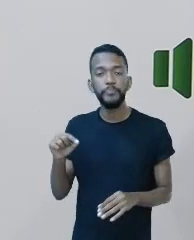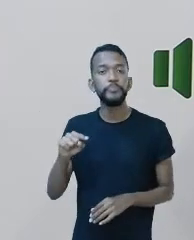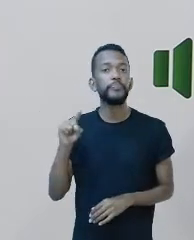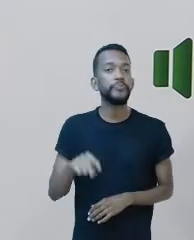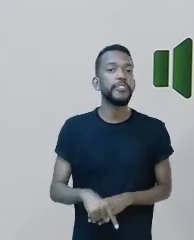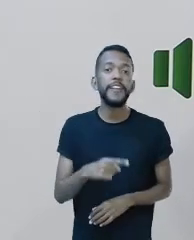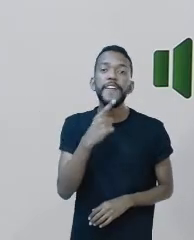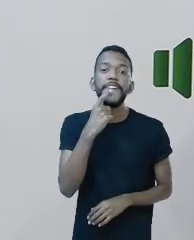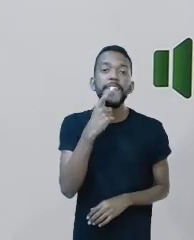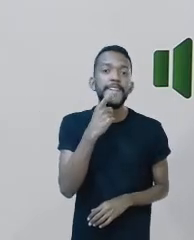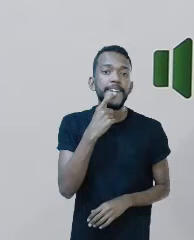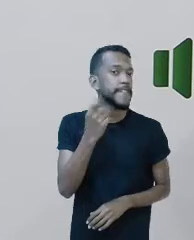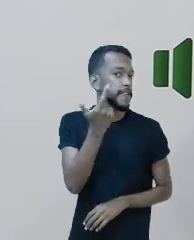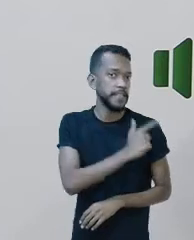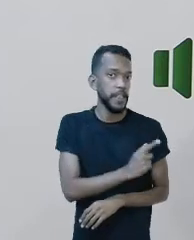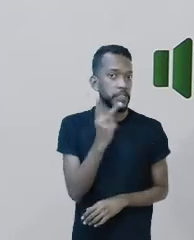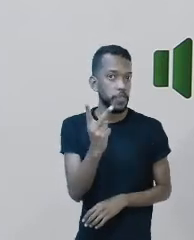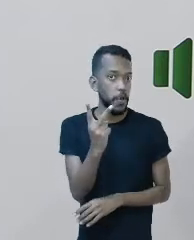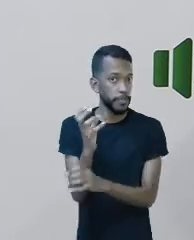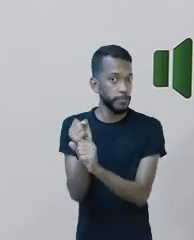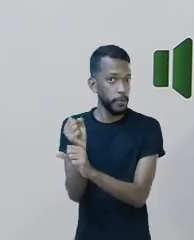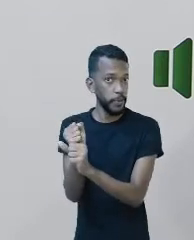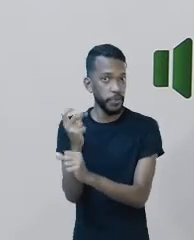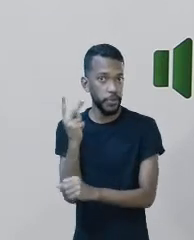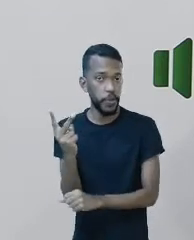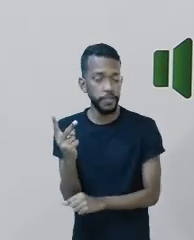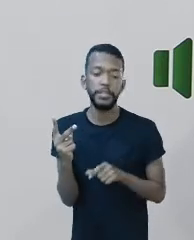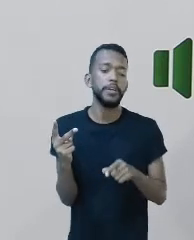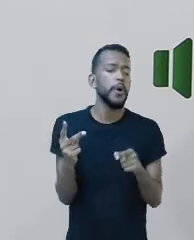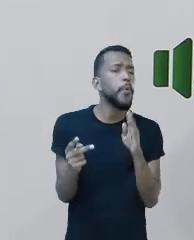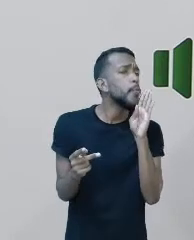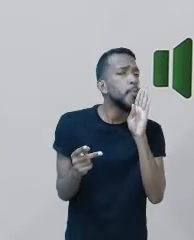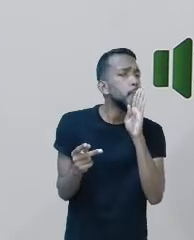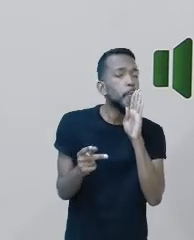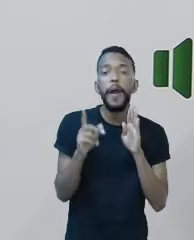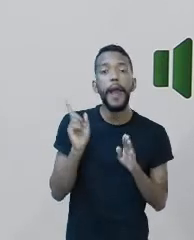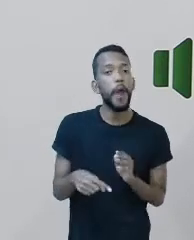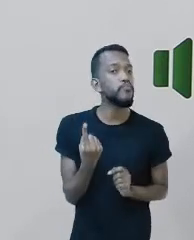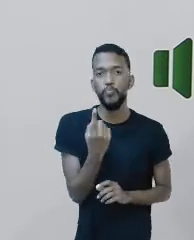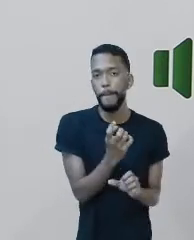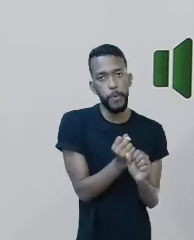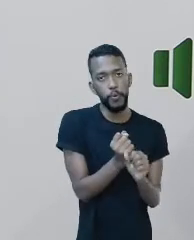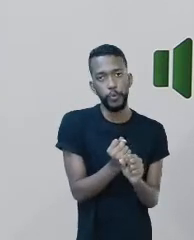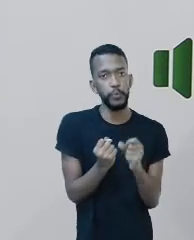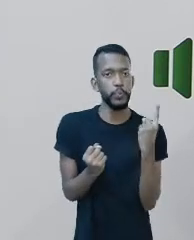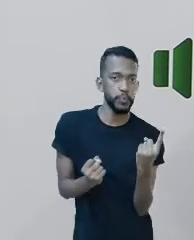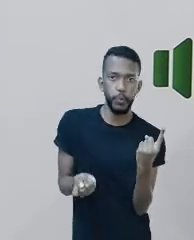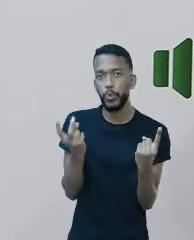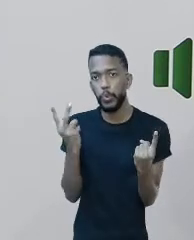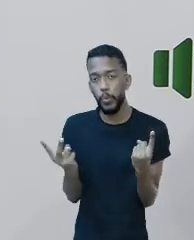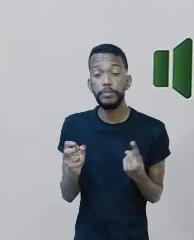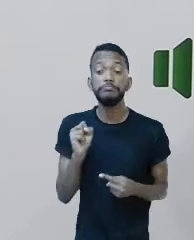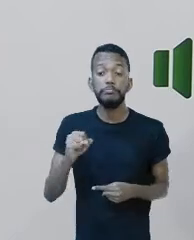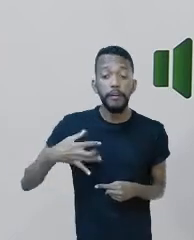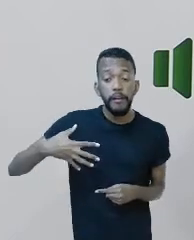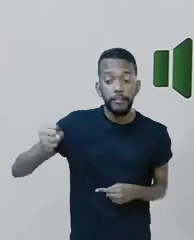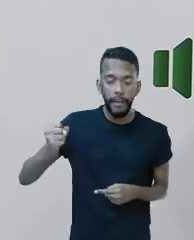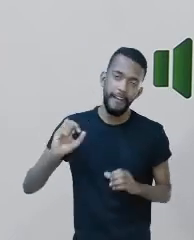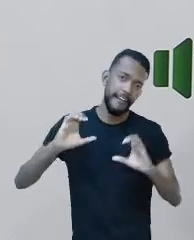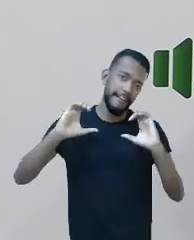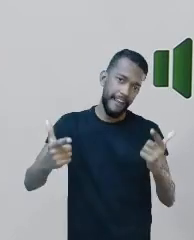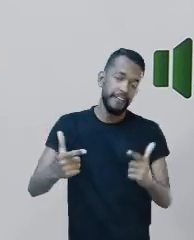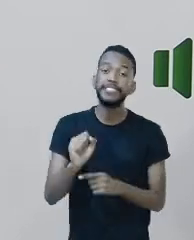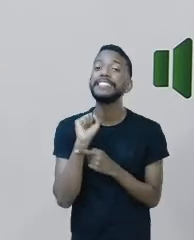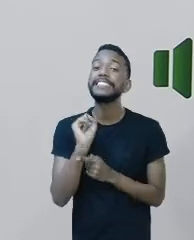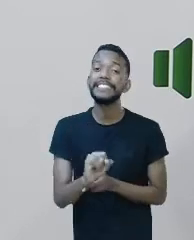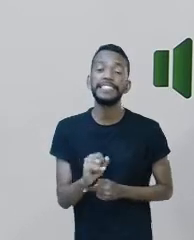2 pontos, tá bom? E essa outra que não é pintada vale 1 ponto. E o jogador vai ganhar,